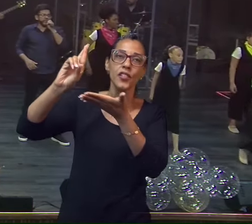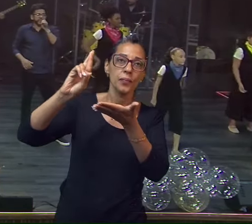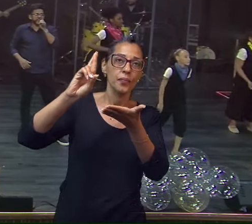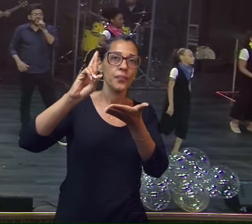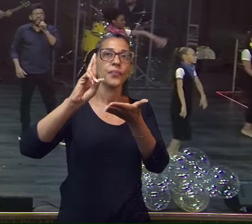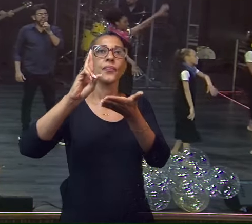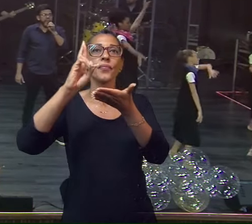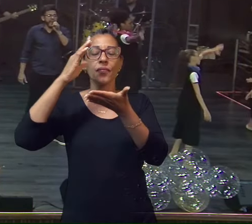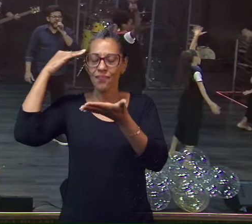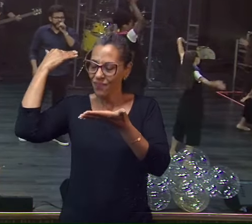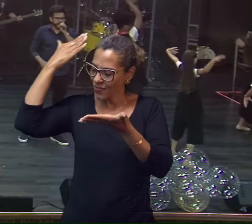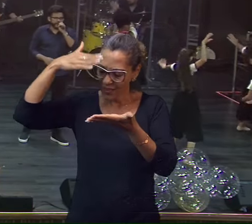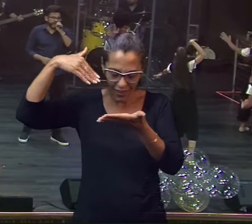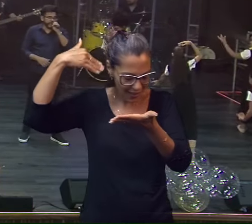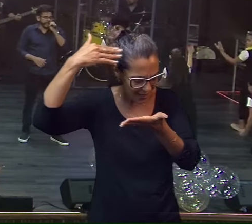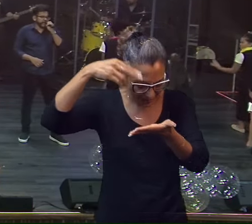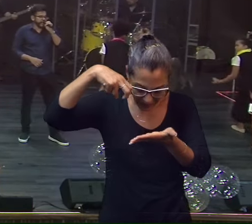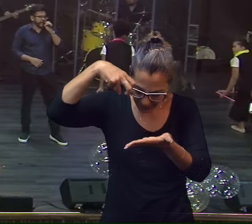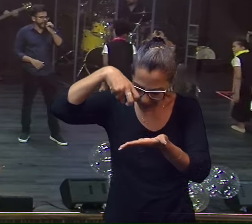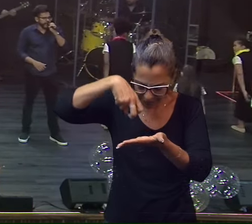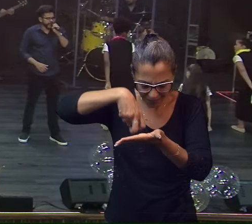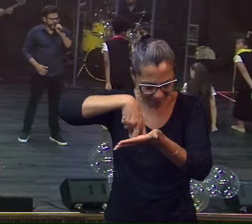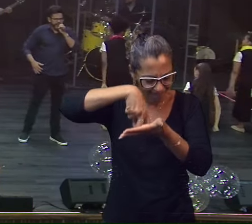vem de sempre